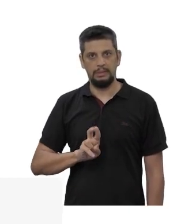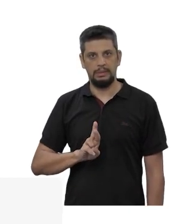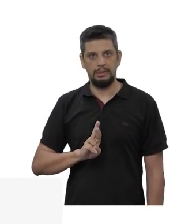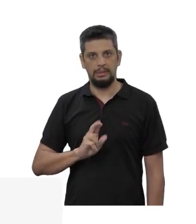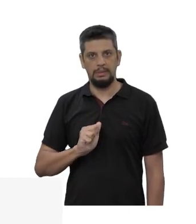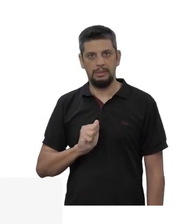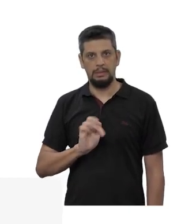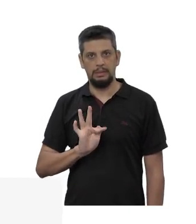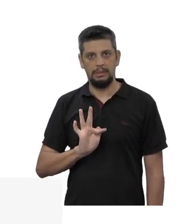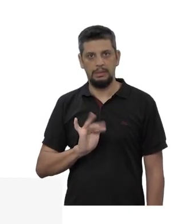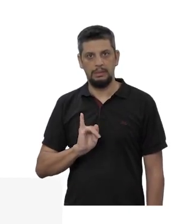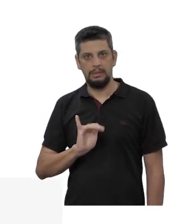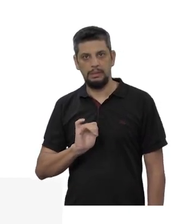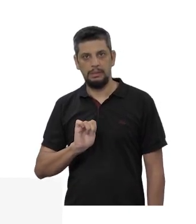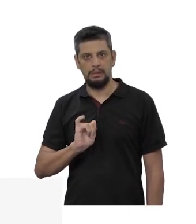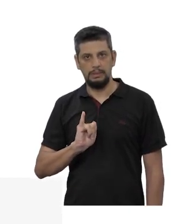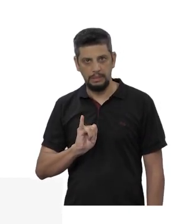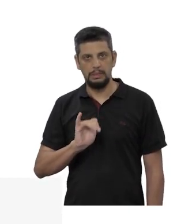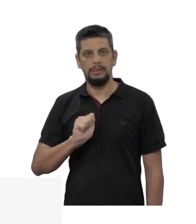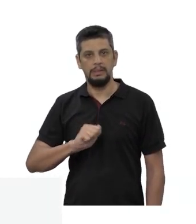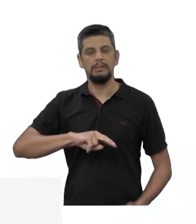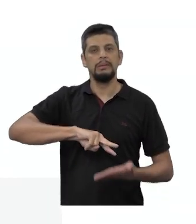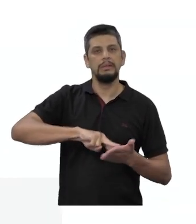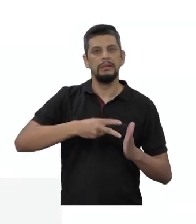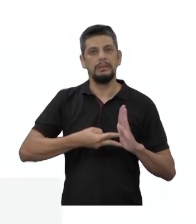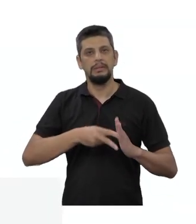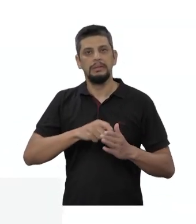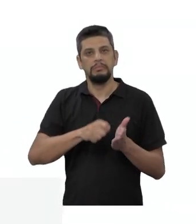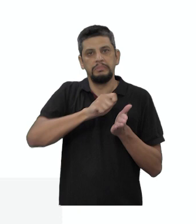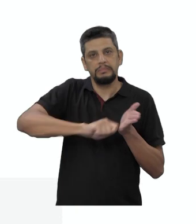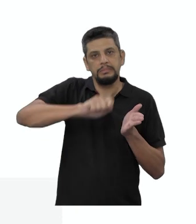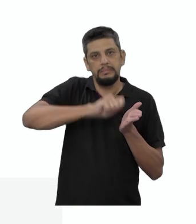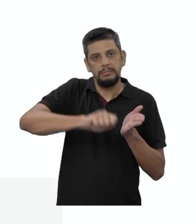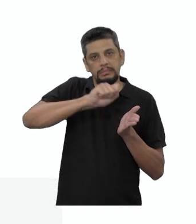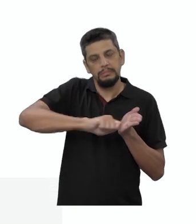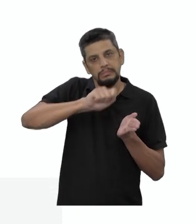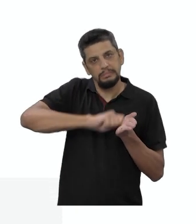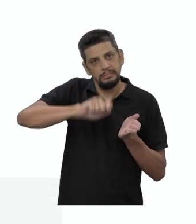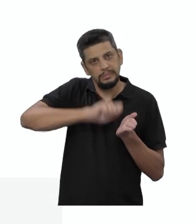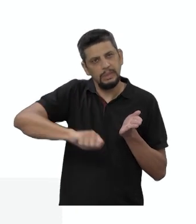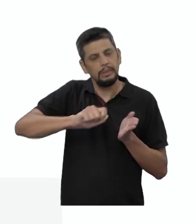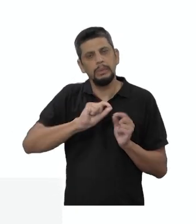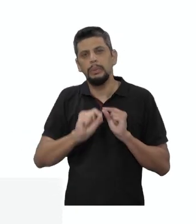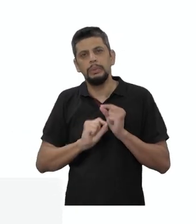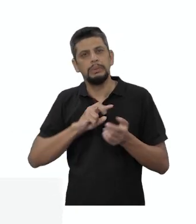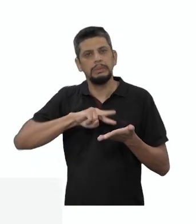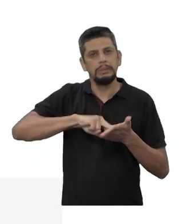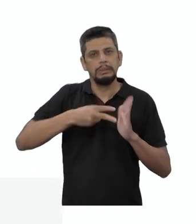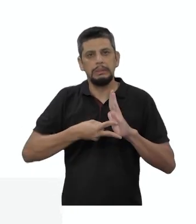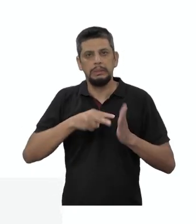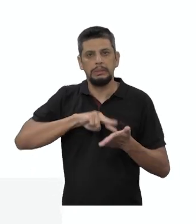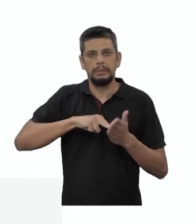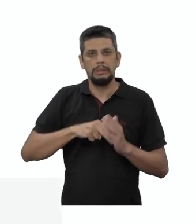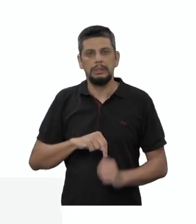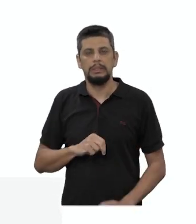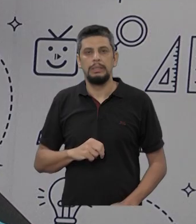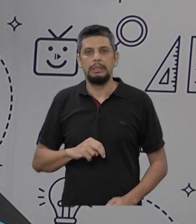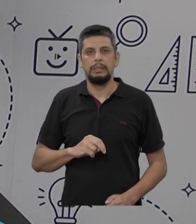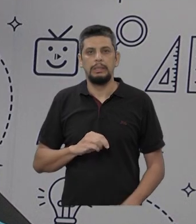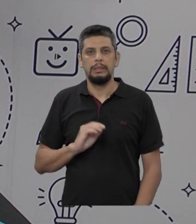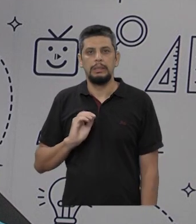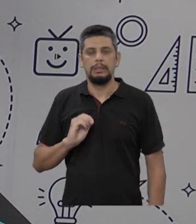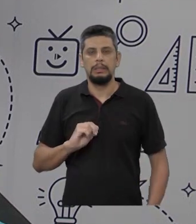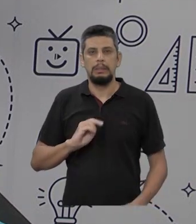E grafia, que é o restante das letras, significa escrita. Isso significa que biografia